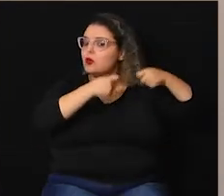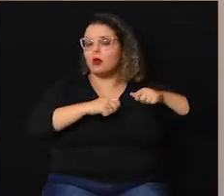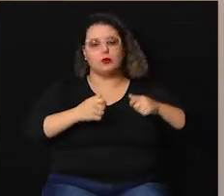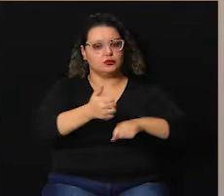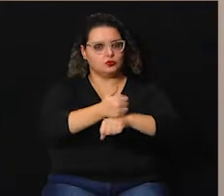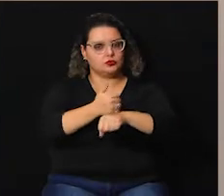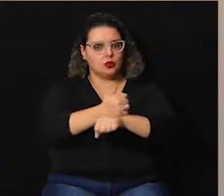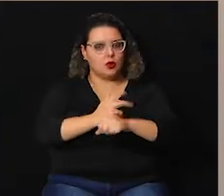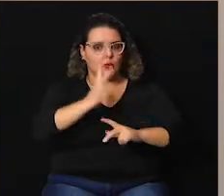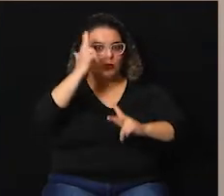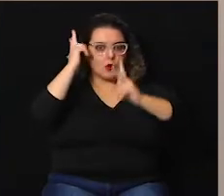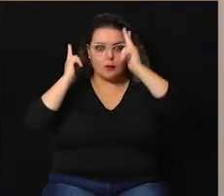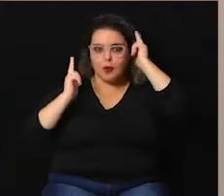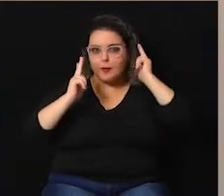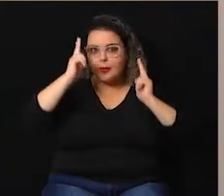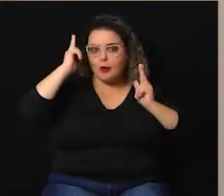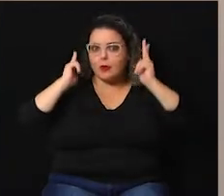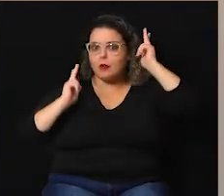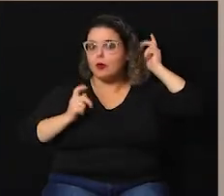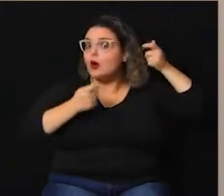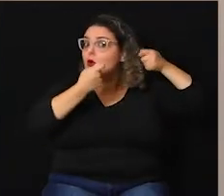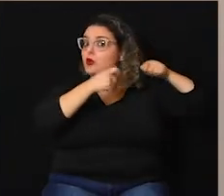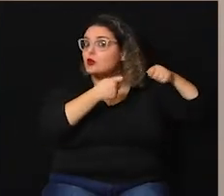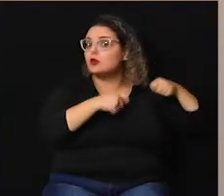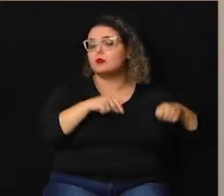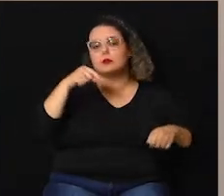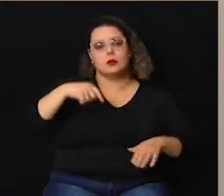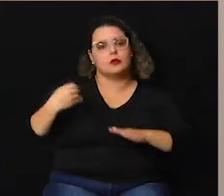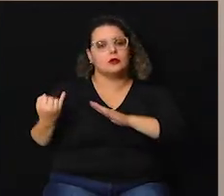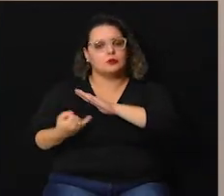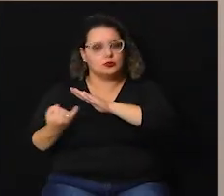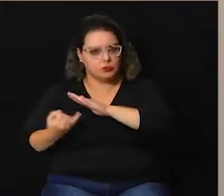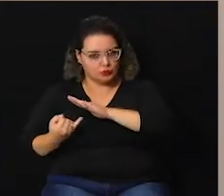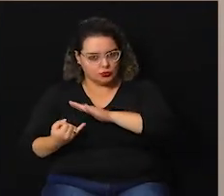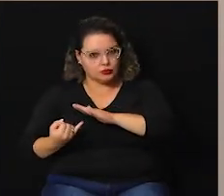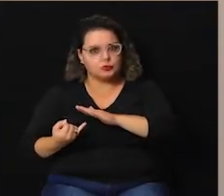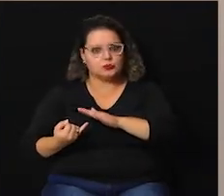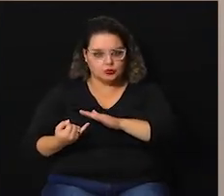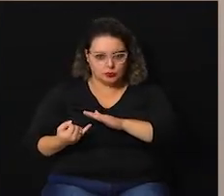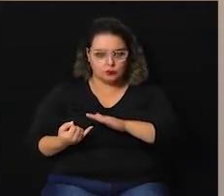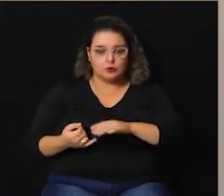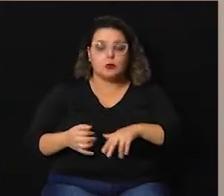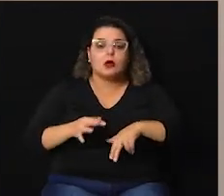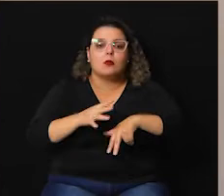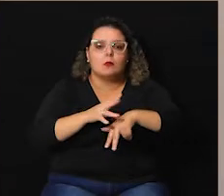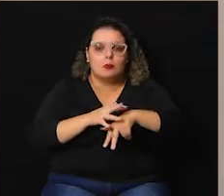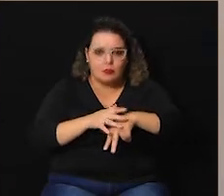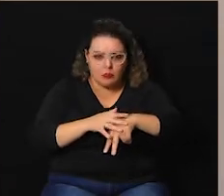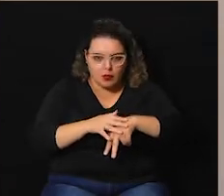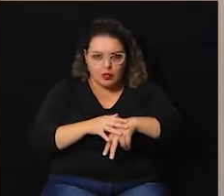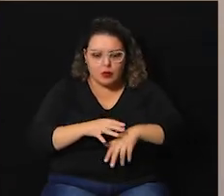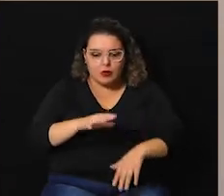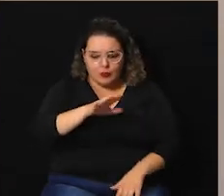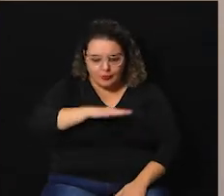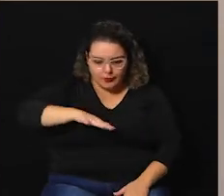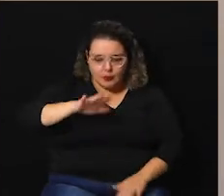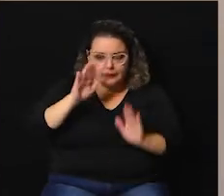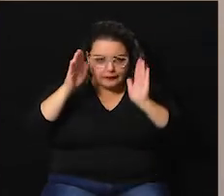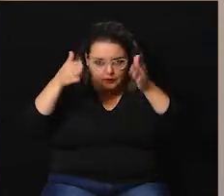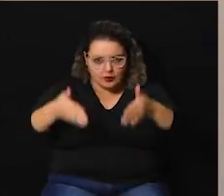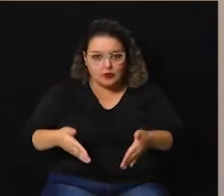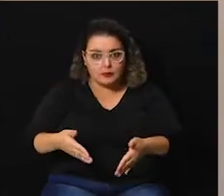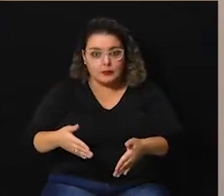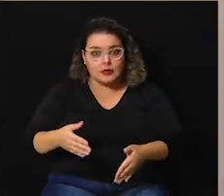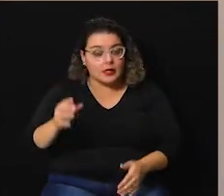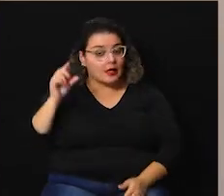Aos profissionais de beleza, porque aqui no Instituto do Cabelo, que é uma clínica médica focada só para cabelo,